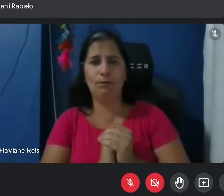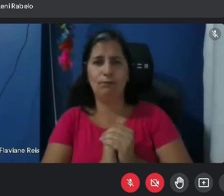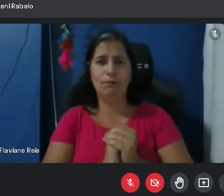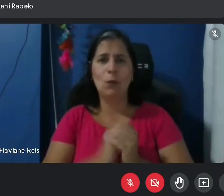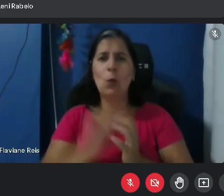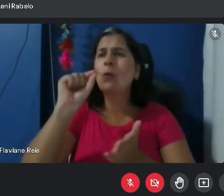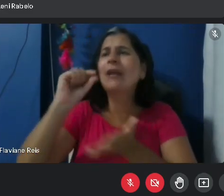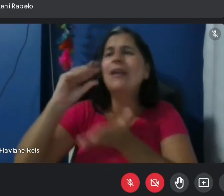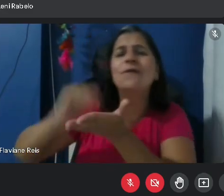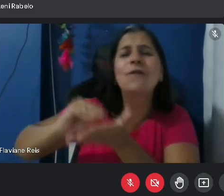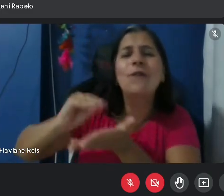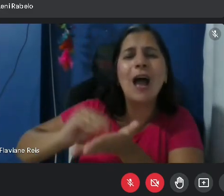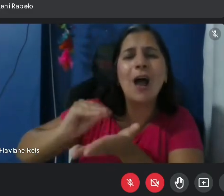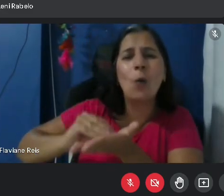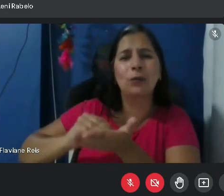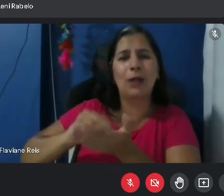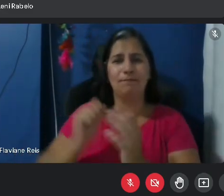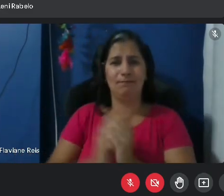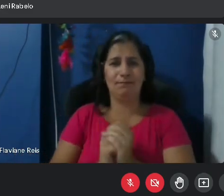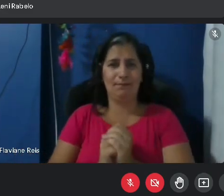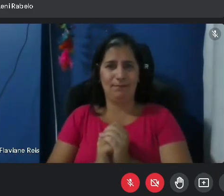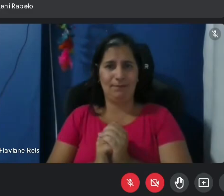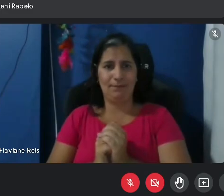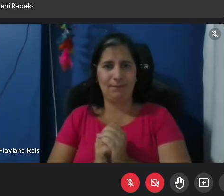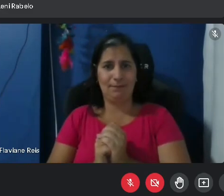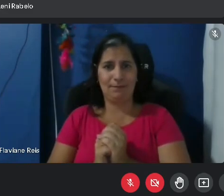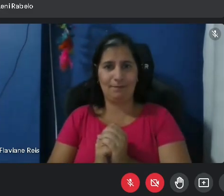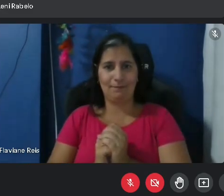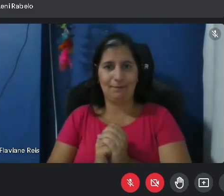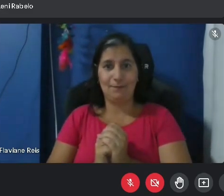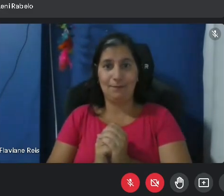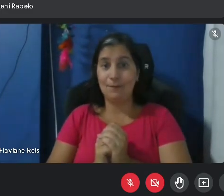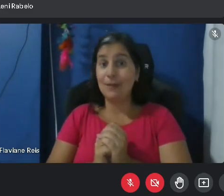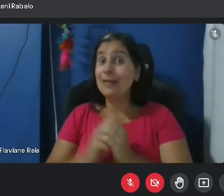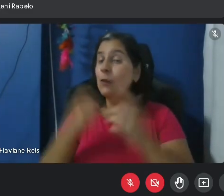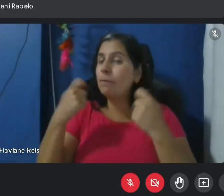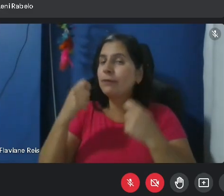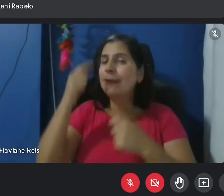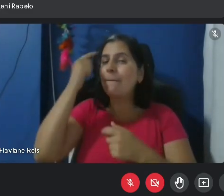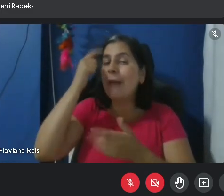de progresso, de melhora. O que é que falta?